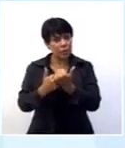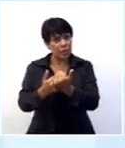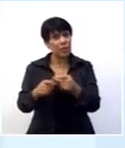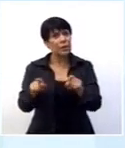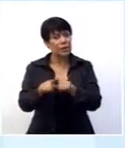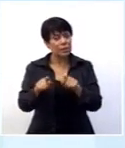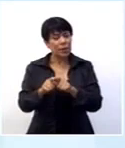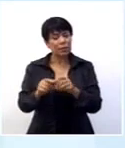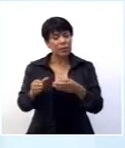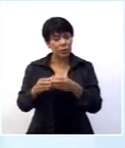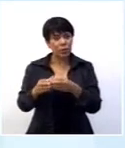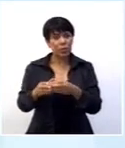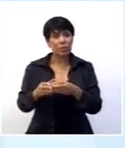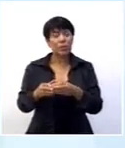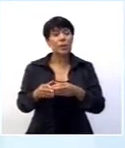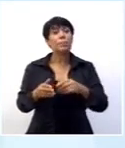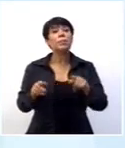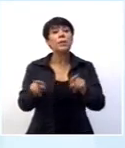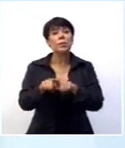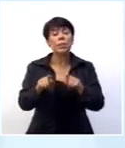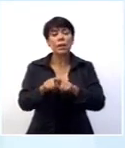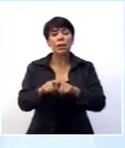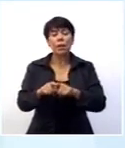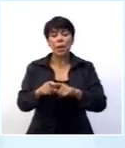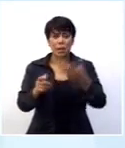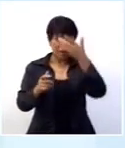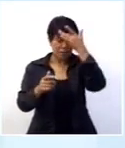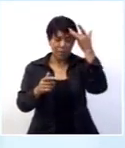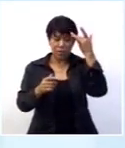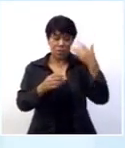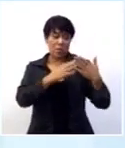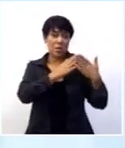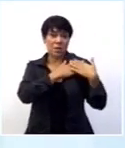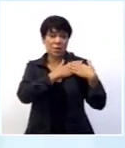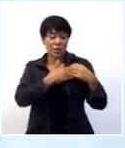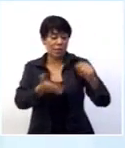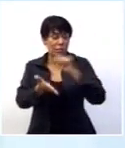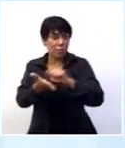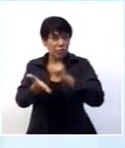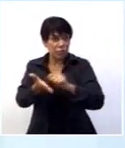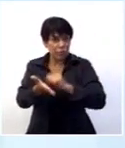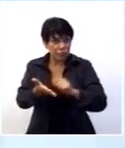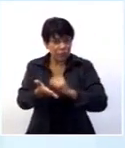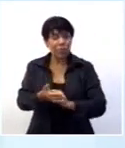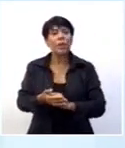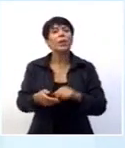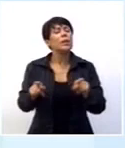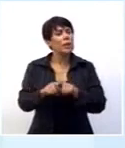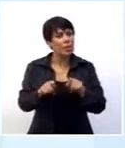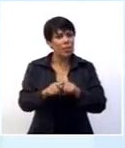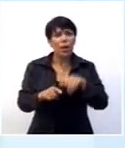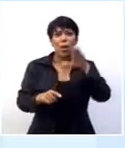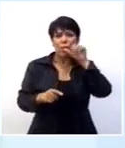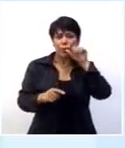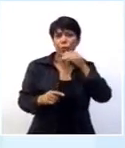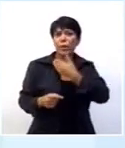vai encontrar são os escribas, tá? Os escribas responsáveis ali são funcionários públicos que vão